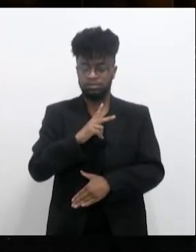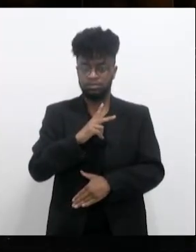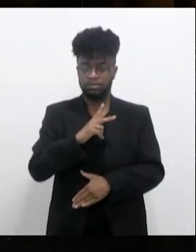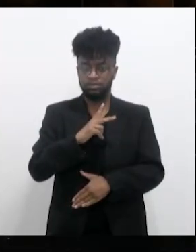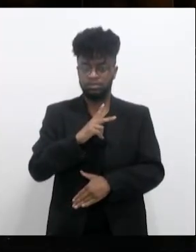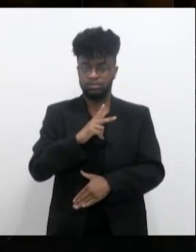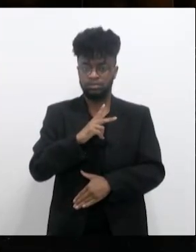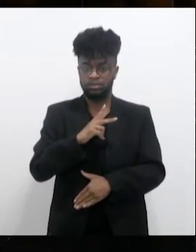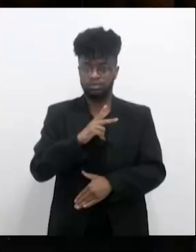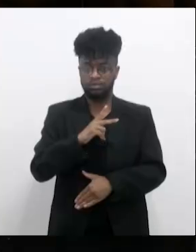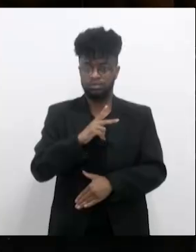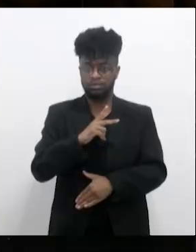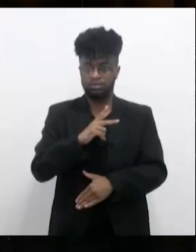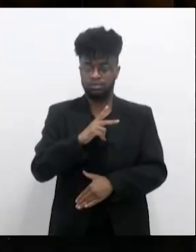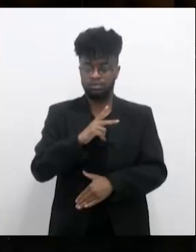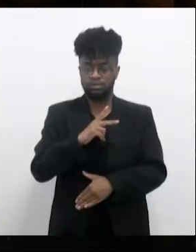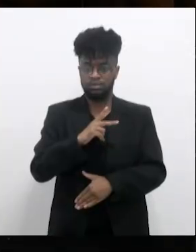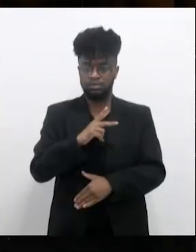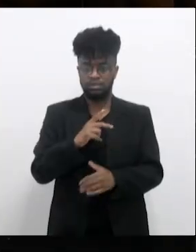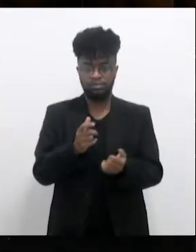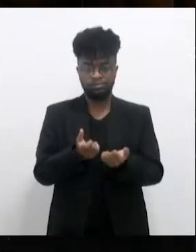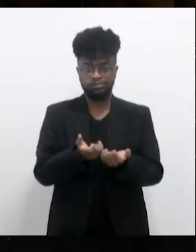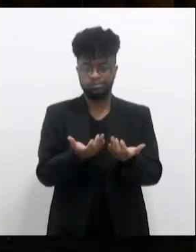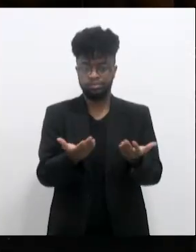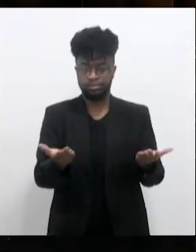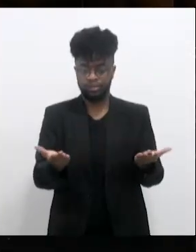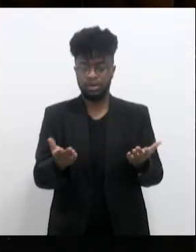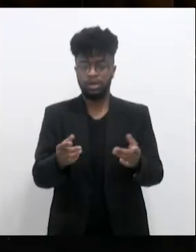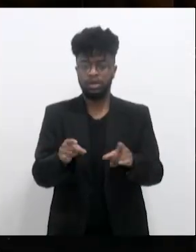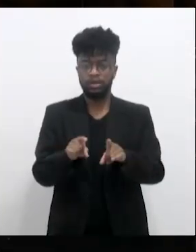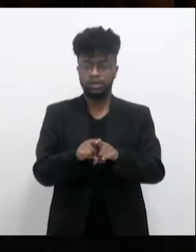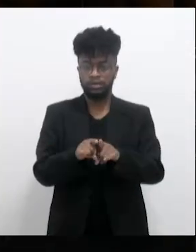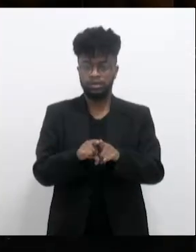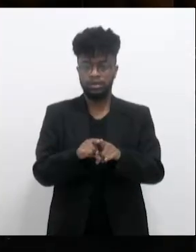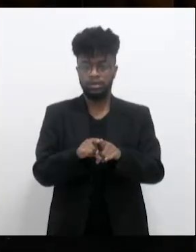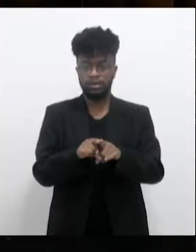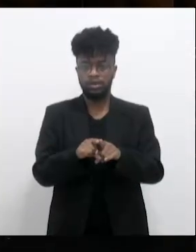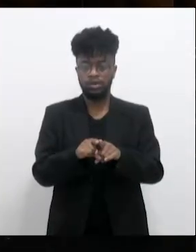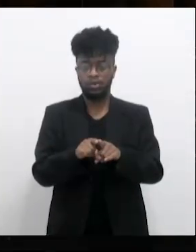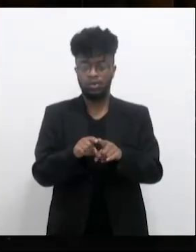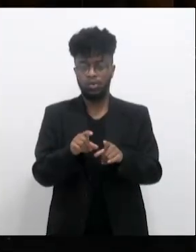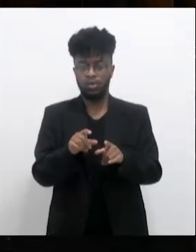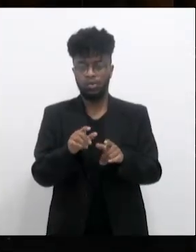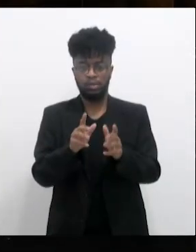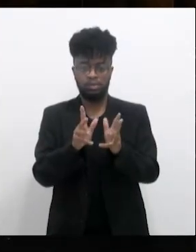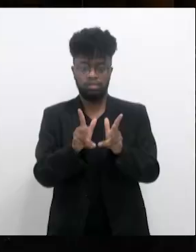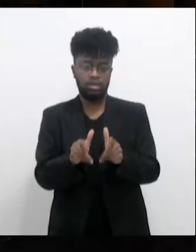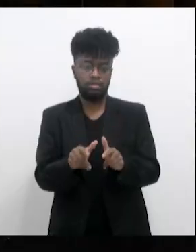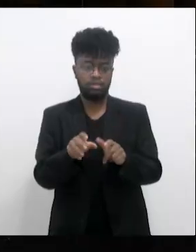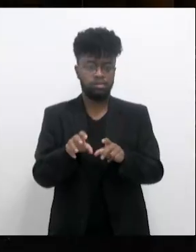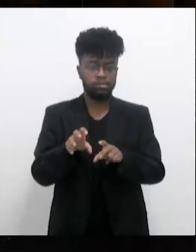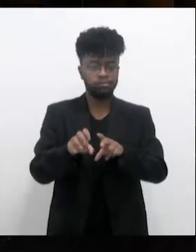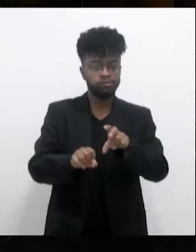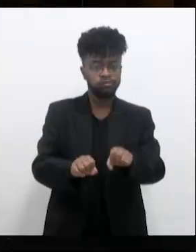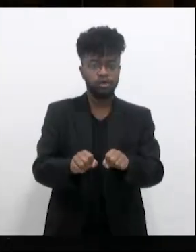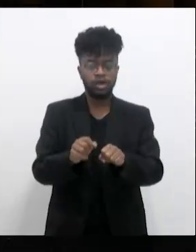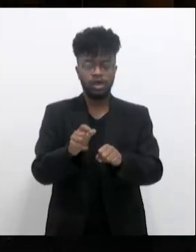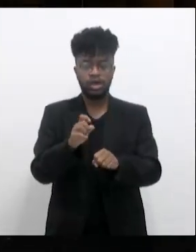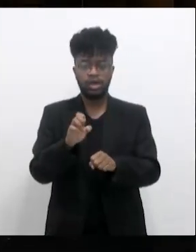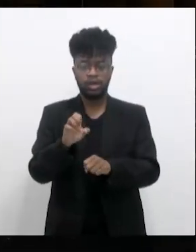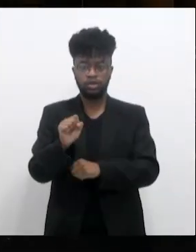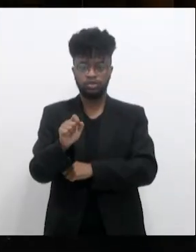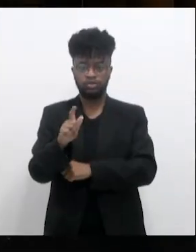a distribuição e coleta do esgoto. Porque de lá para